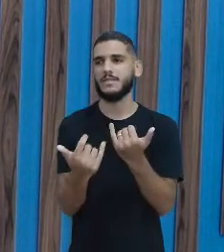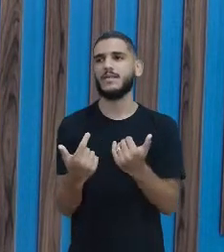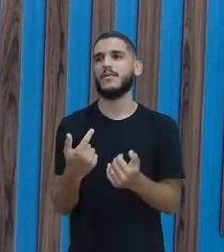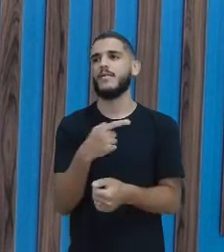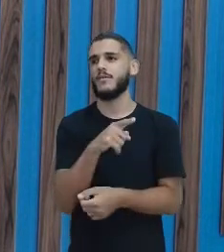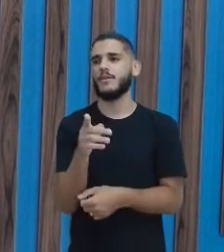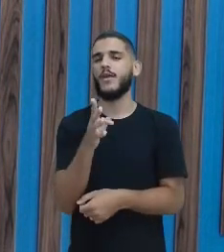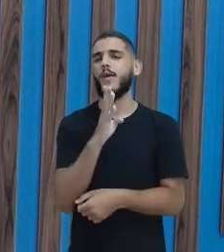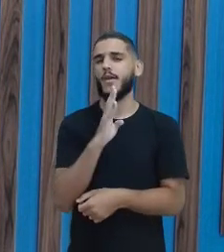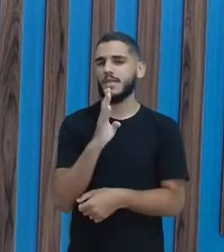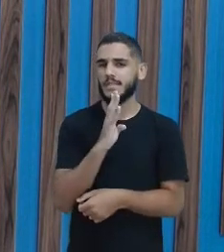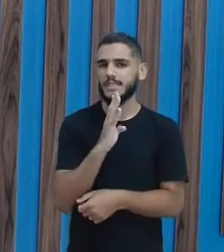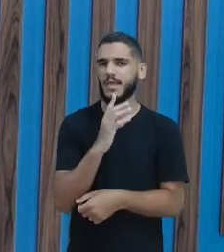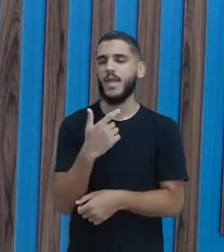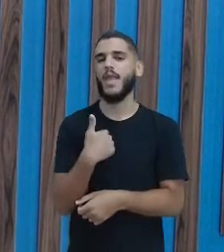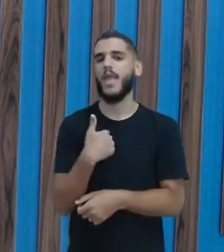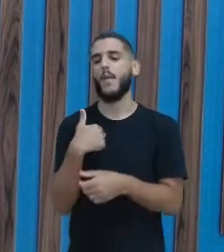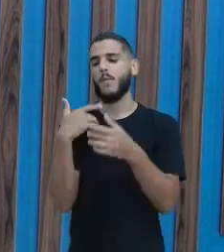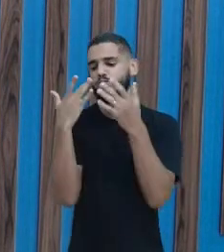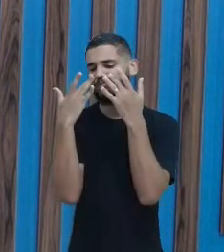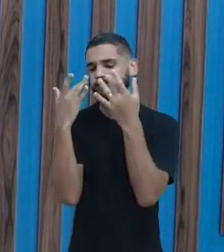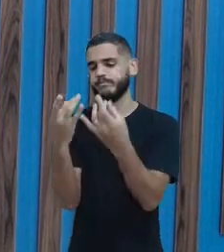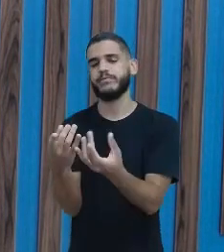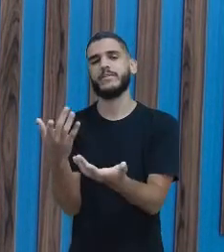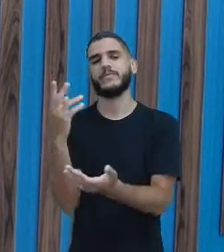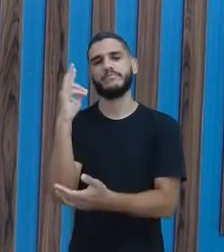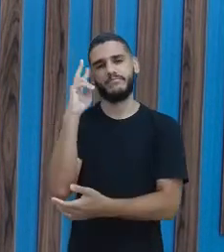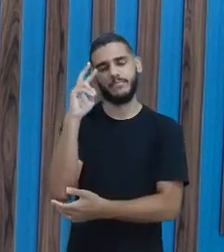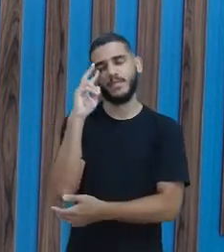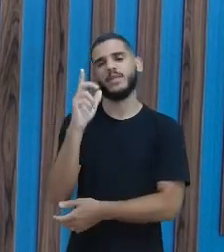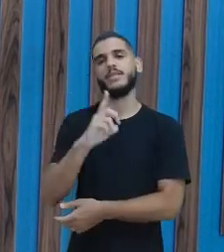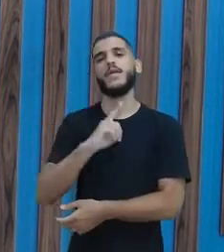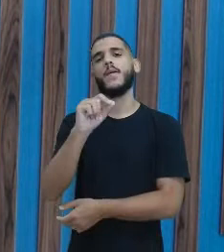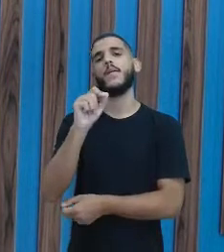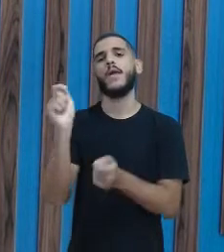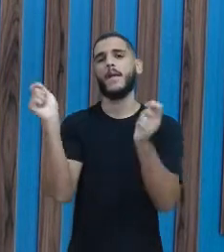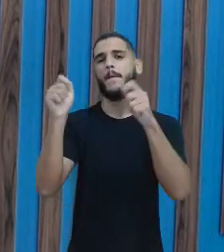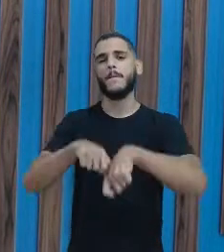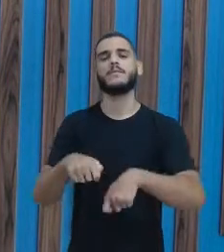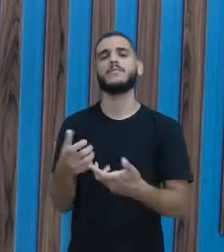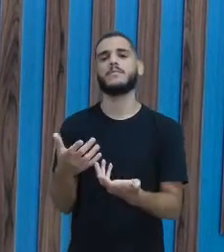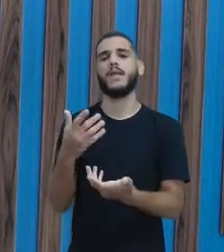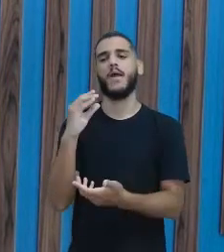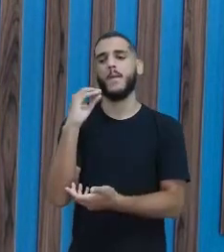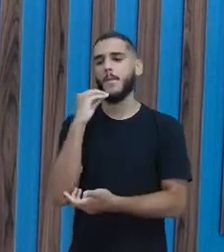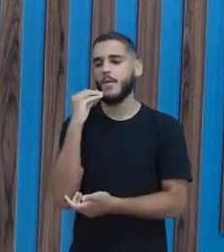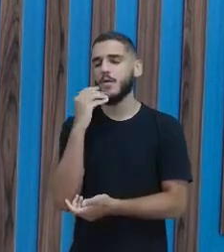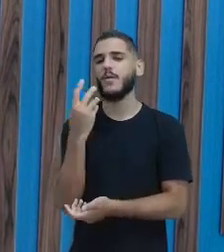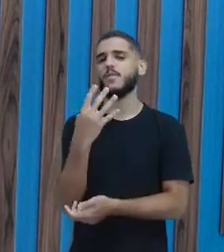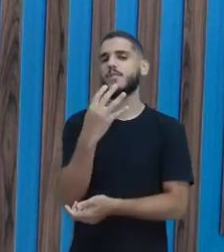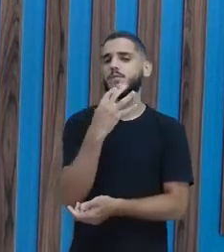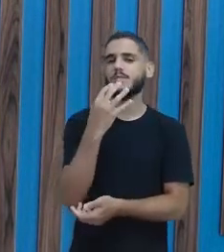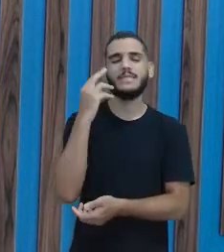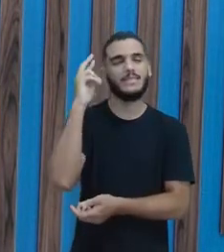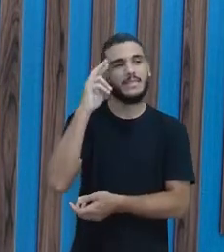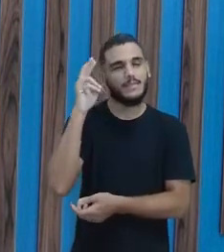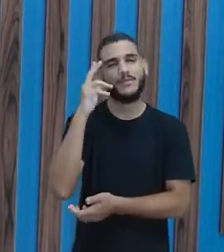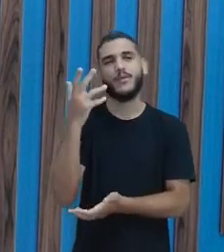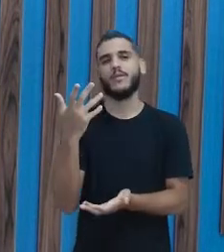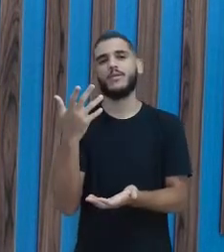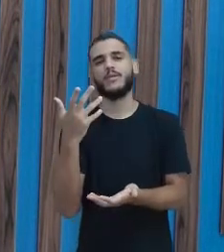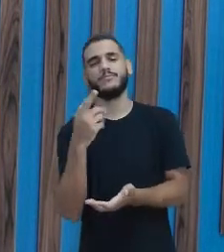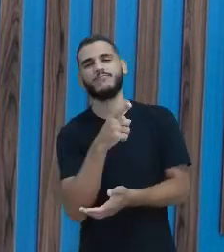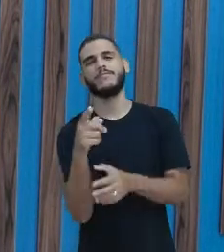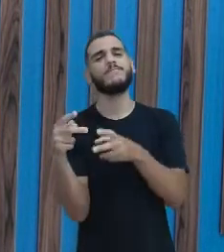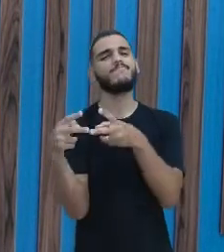quero chamar a atenção para esse fato, da gente ter a possibilidade, a oportunidade de conhecer histórias assim.